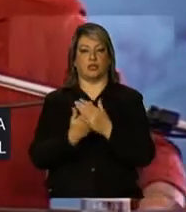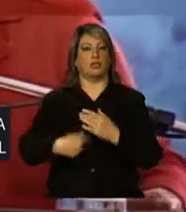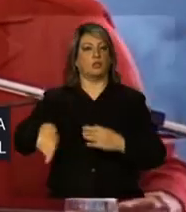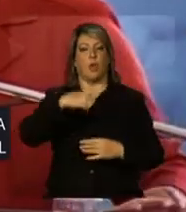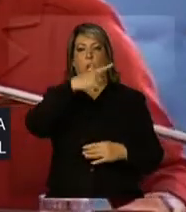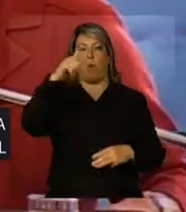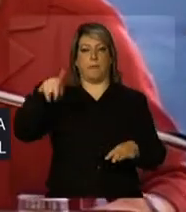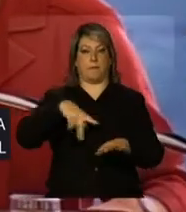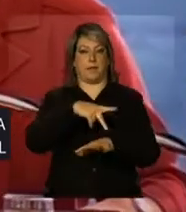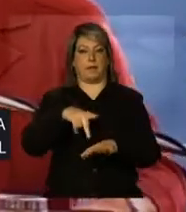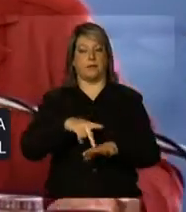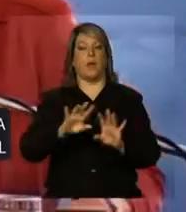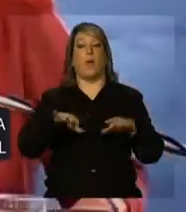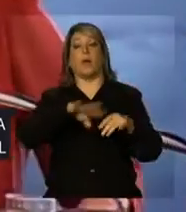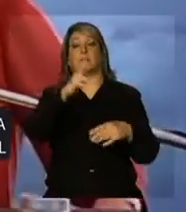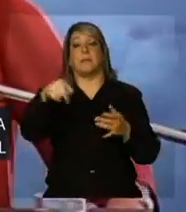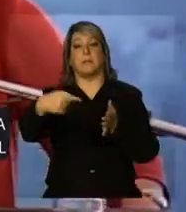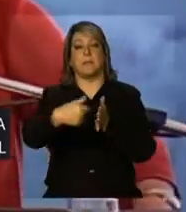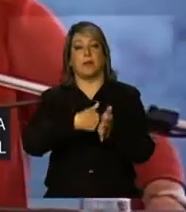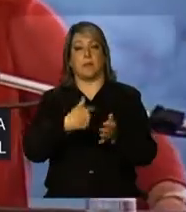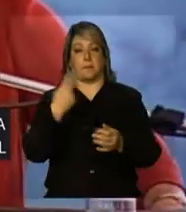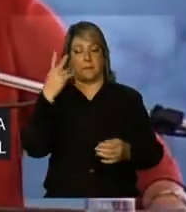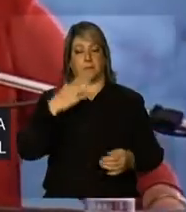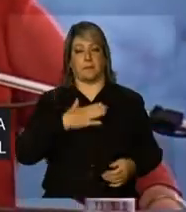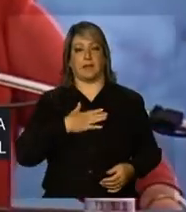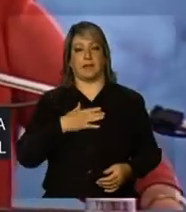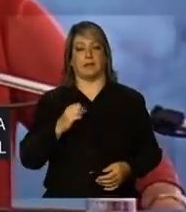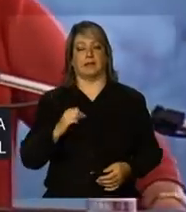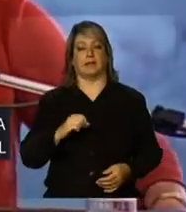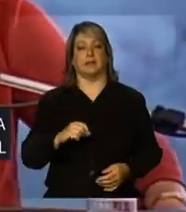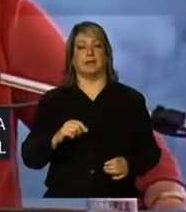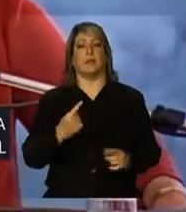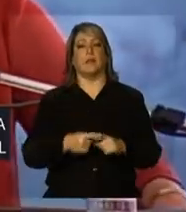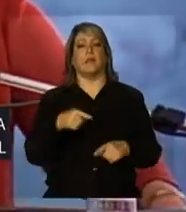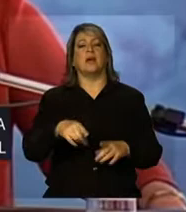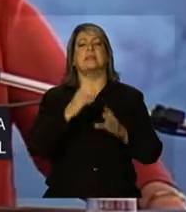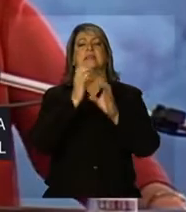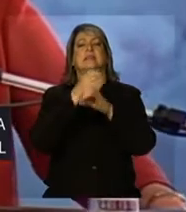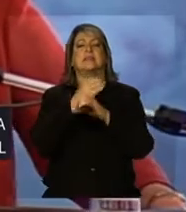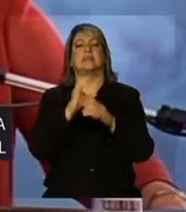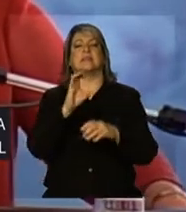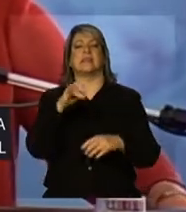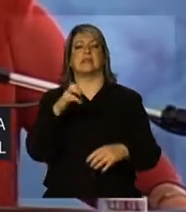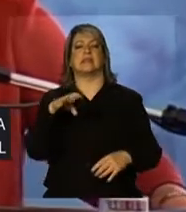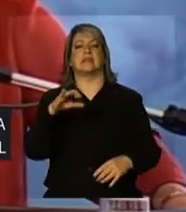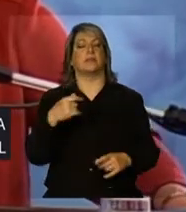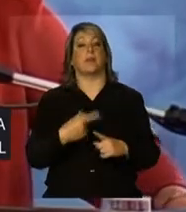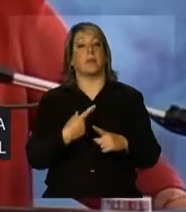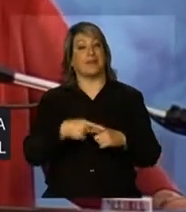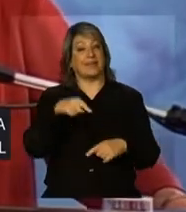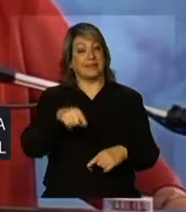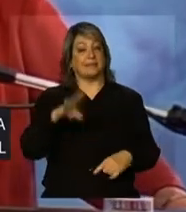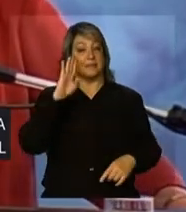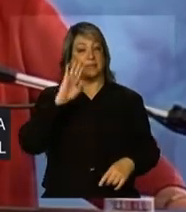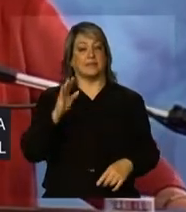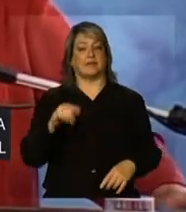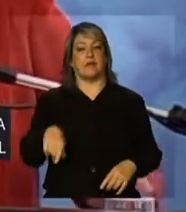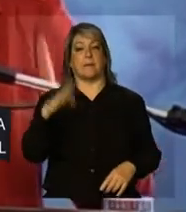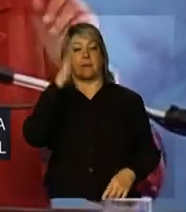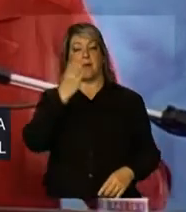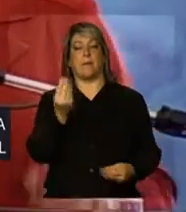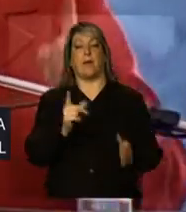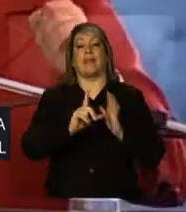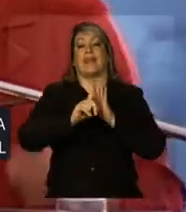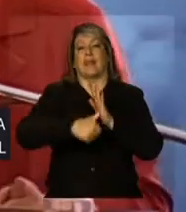e quando perguntam para mim porque que a ciência porque na ciência que nós temos uma ó déficit do